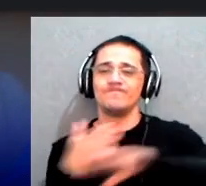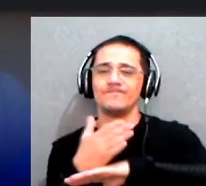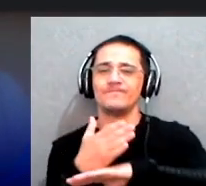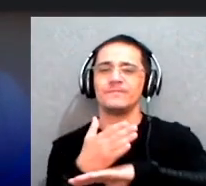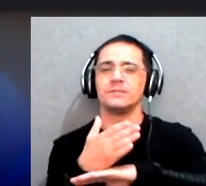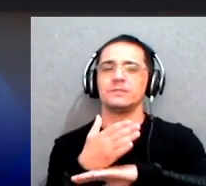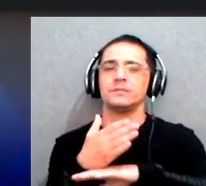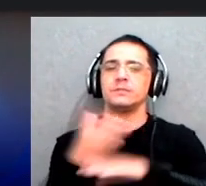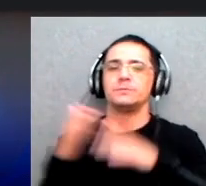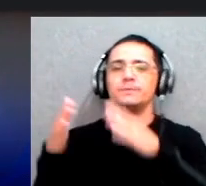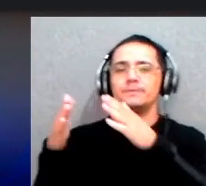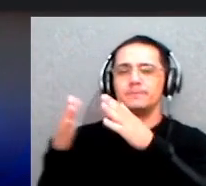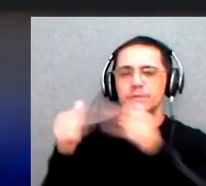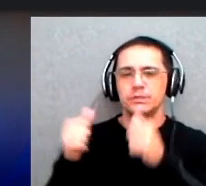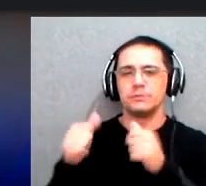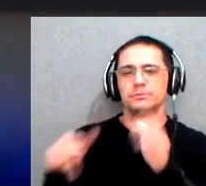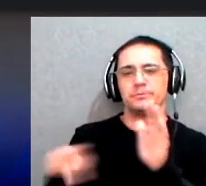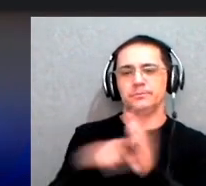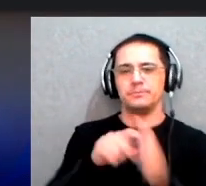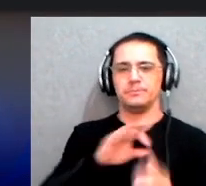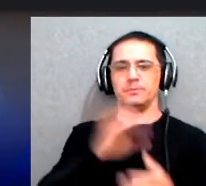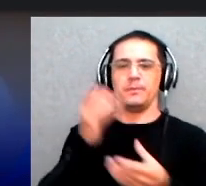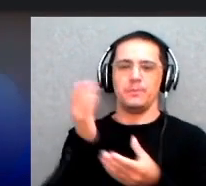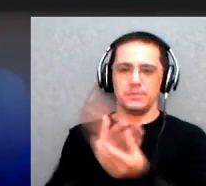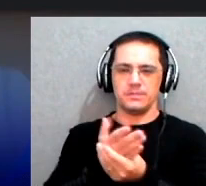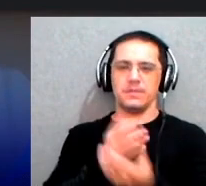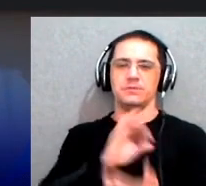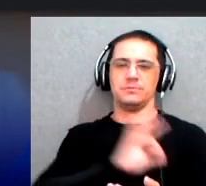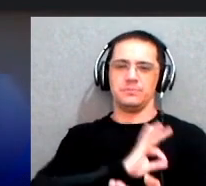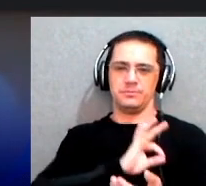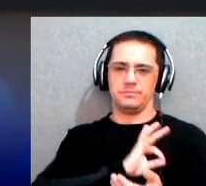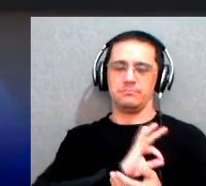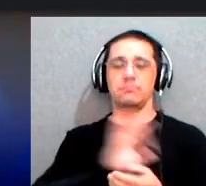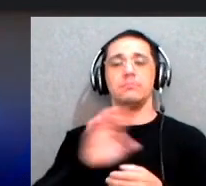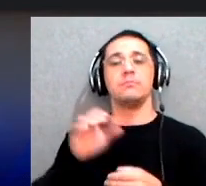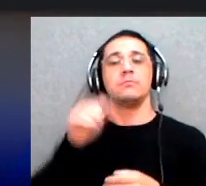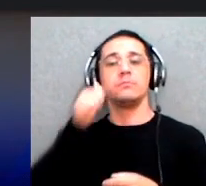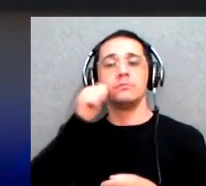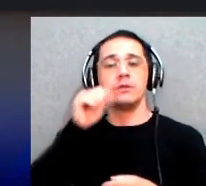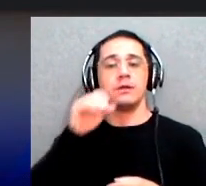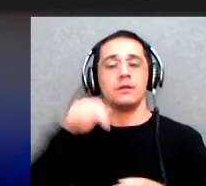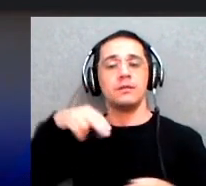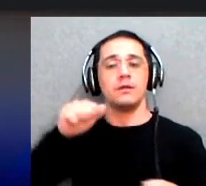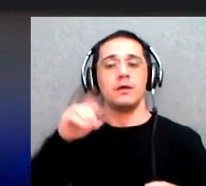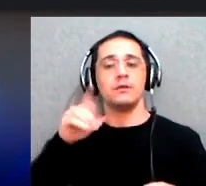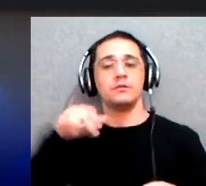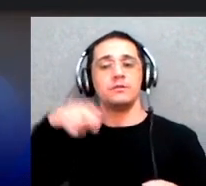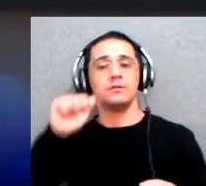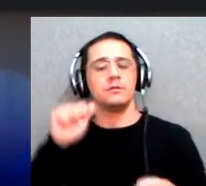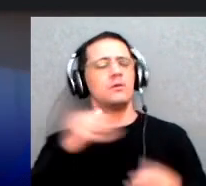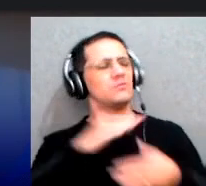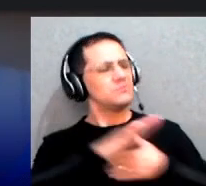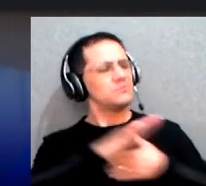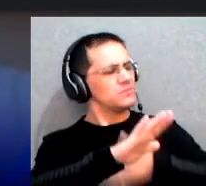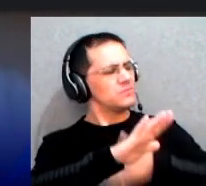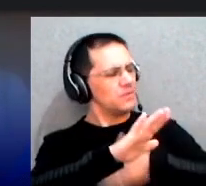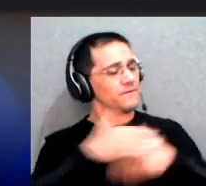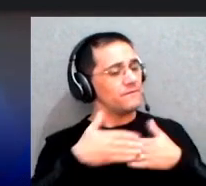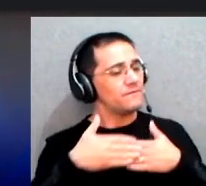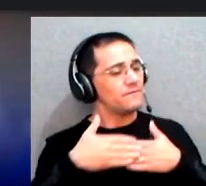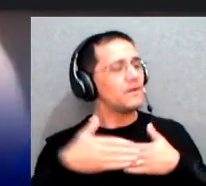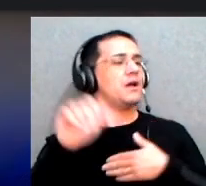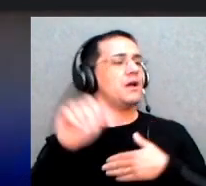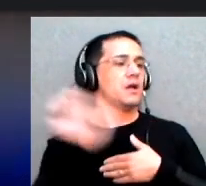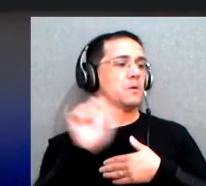doutora Nadine Anflor, muito atenciosa, prestativa, como sempre, nos tranquilizava, no sentido de que a partir de agosto, este mês, já teríamos os